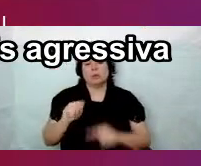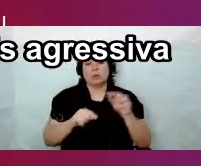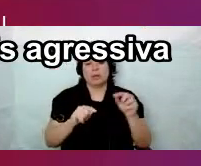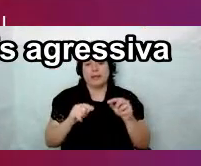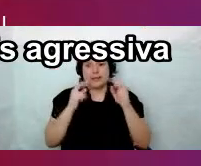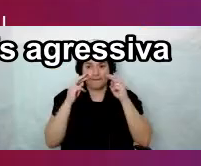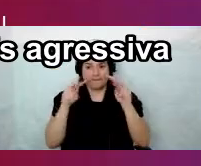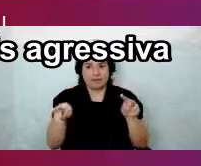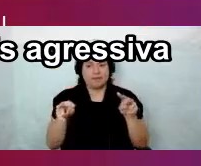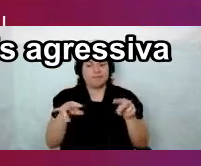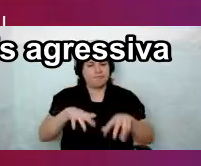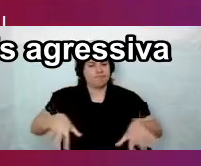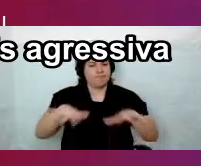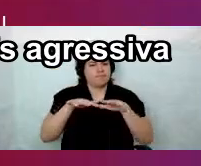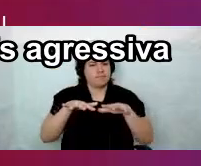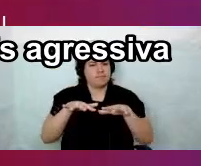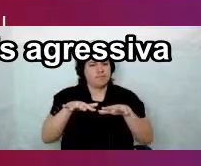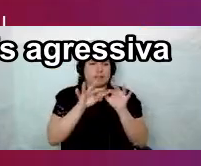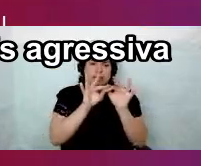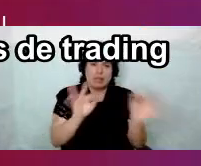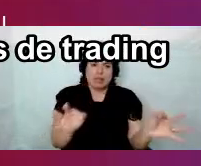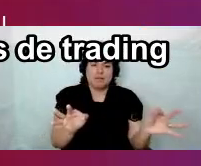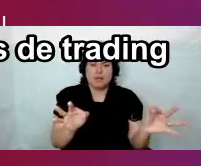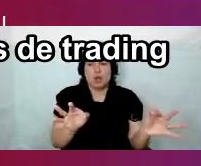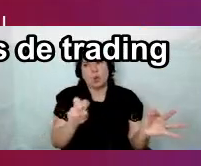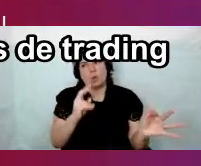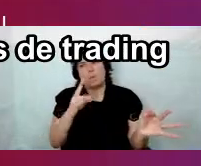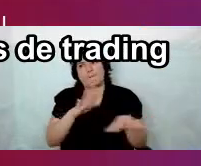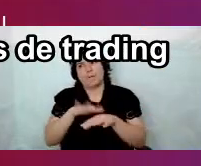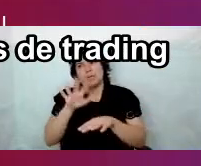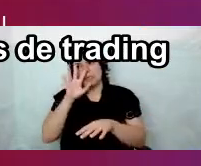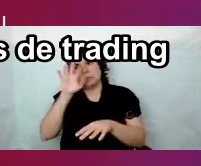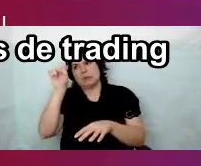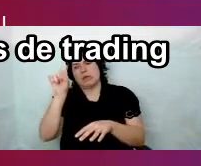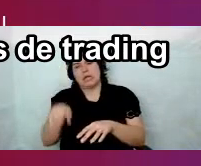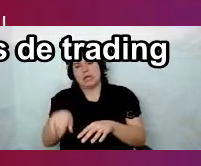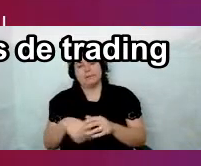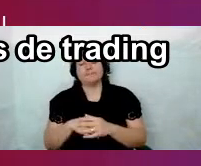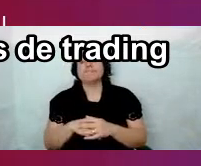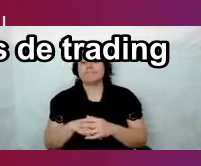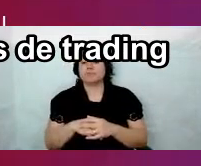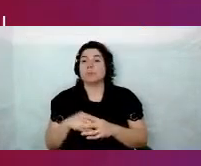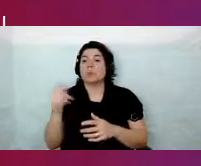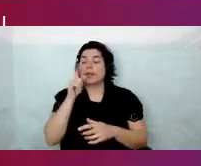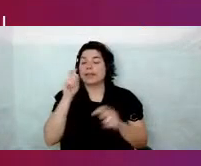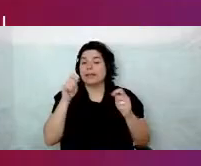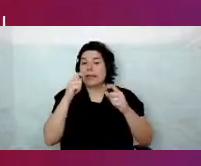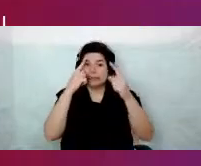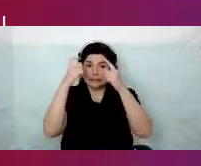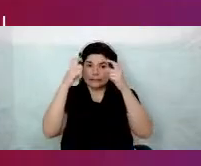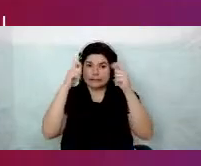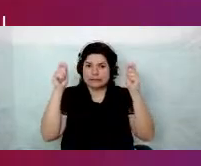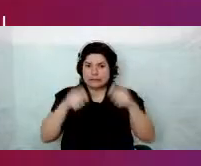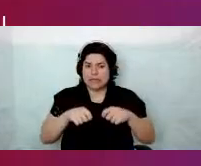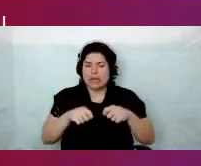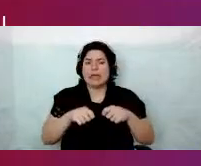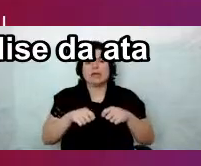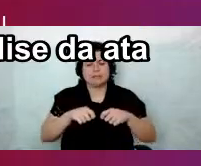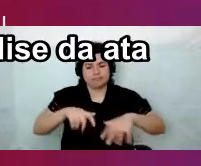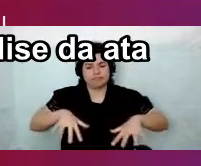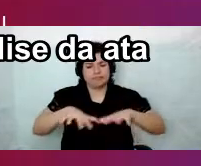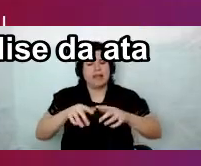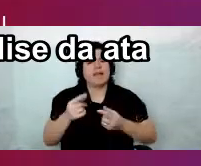que ela foi suave ou se ela foi mais agressiva, e isso gera inputs para várias ações de trading no mercado